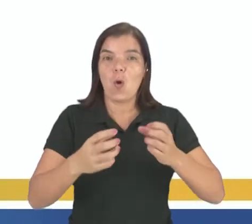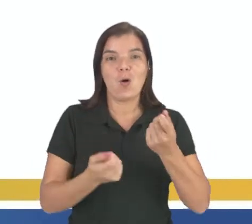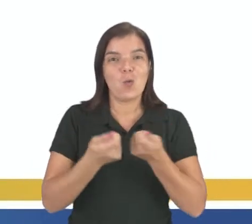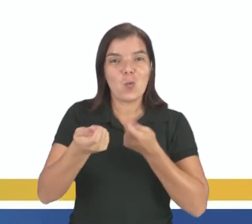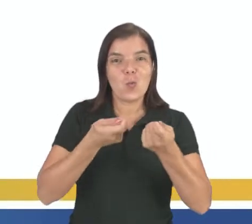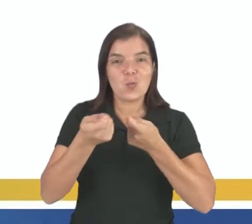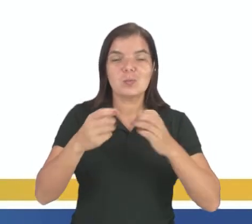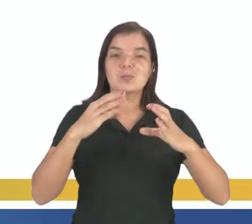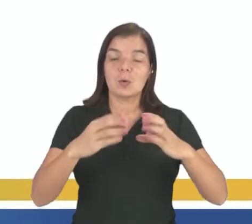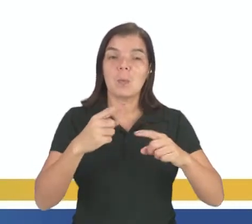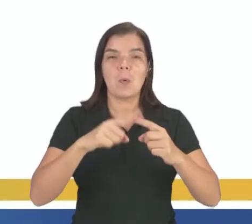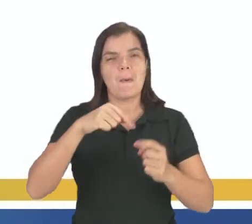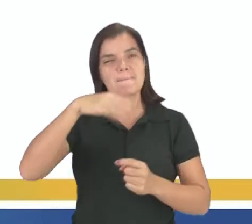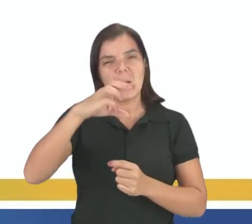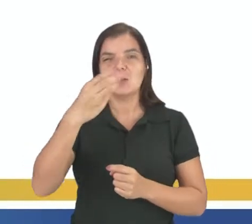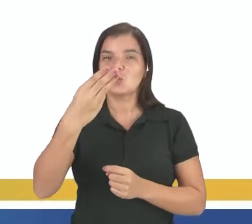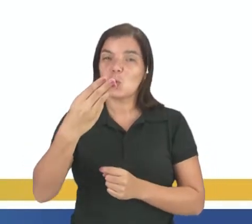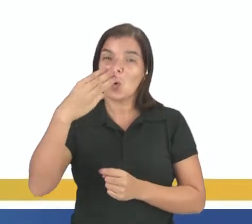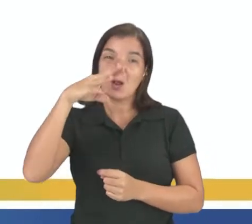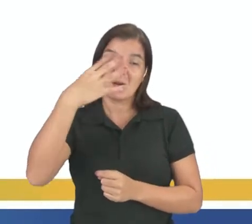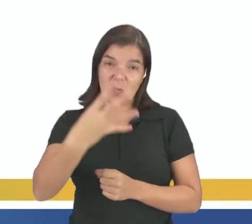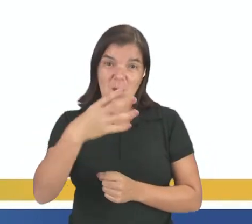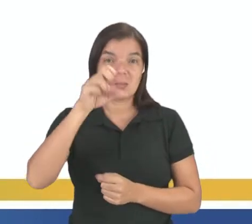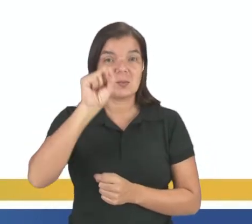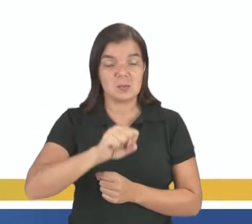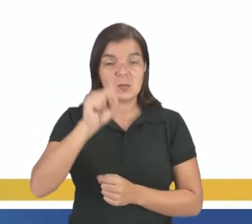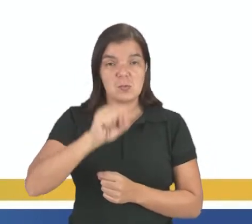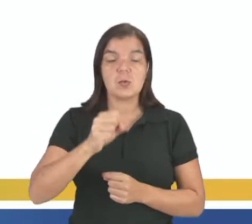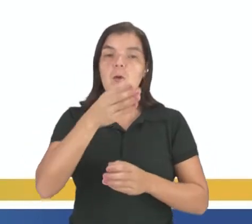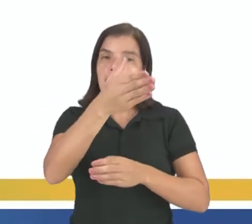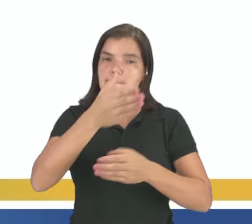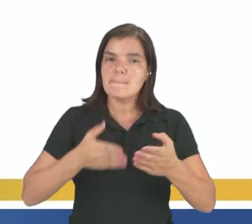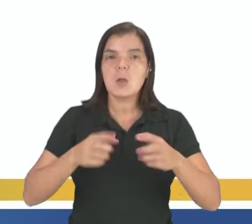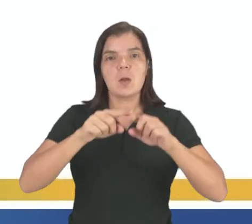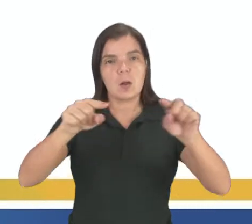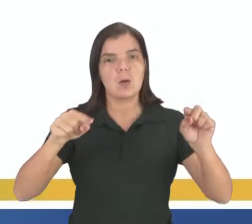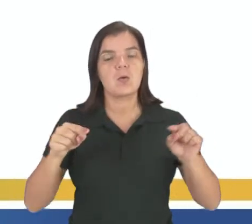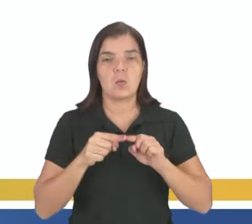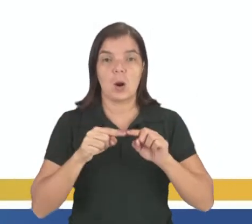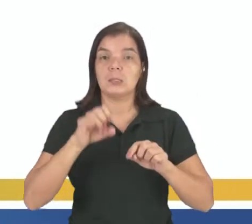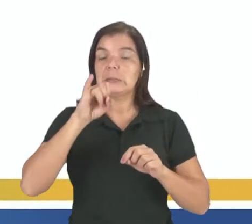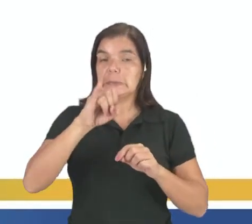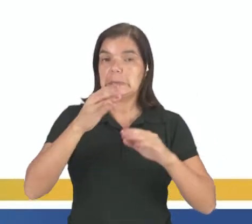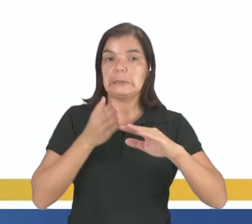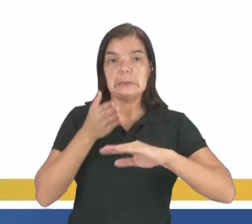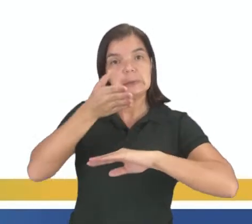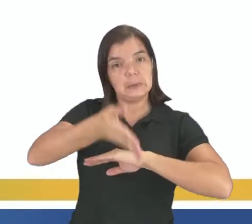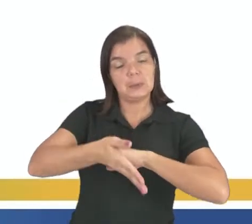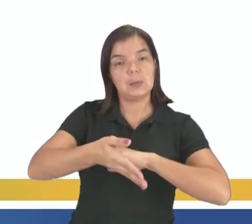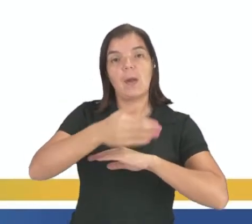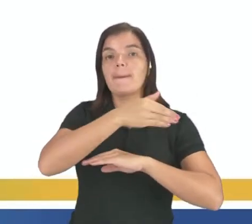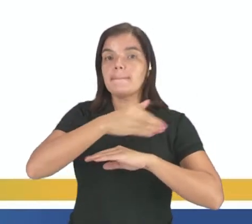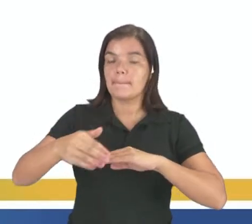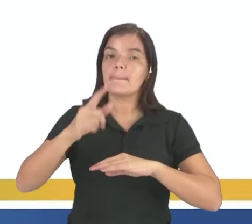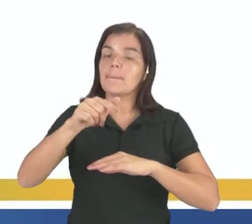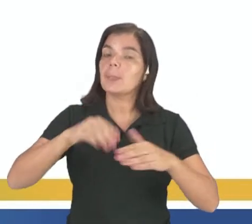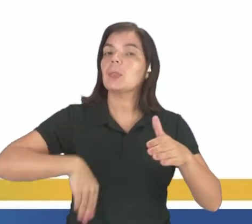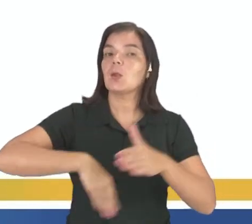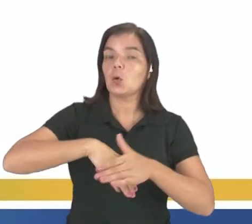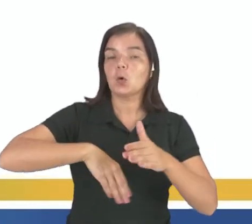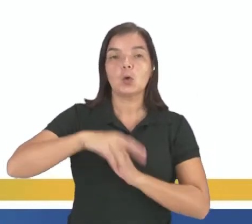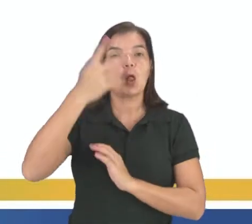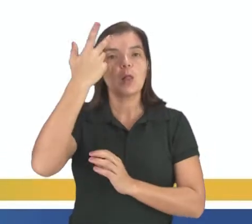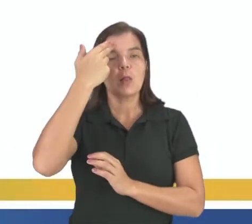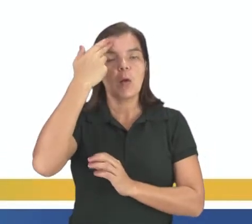controle ou domínio de bola por mais de quatro segundos e sua meia quadra de defesa se acaso ele passada na meia-quadra ele é um jogador de